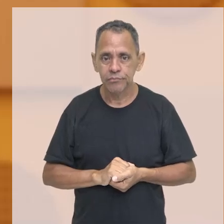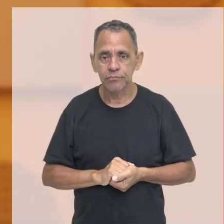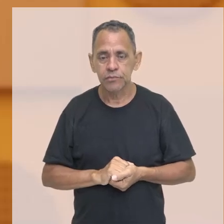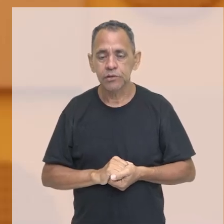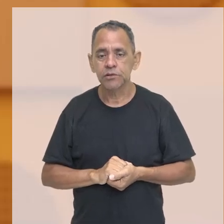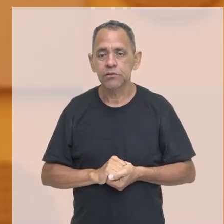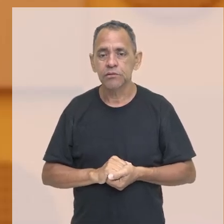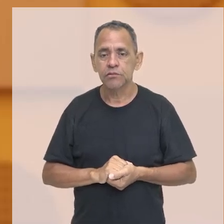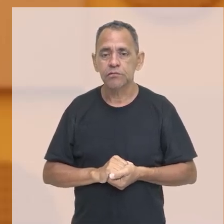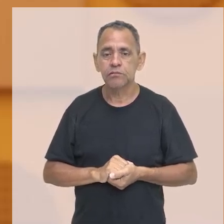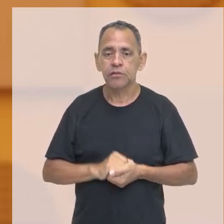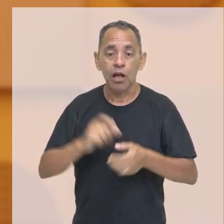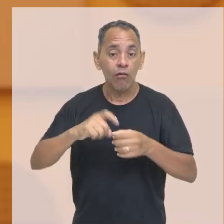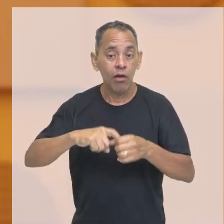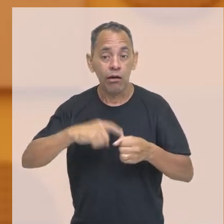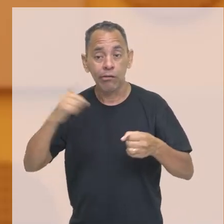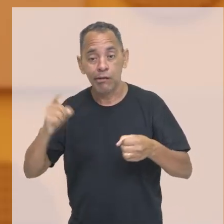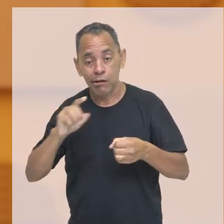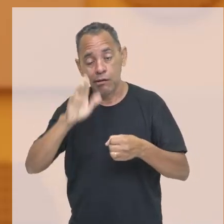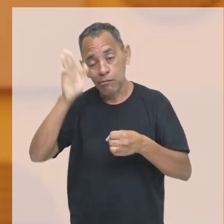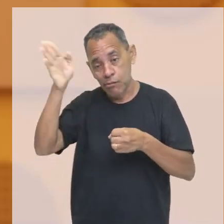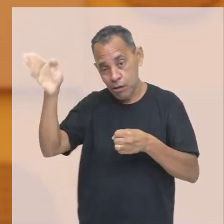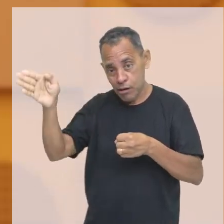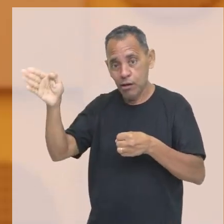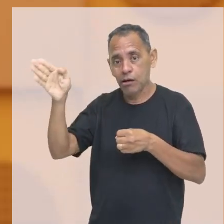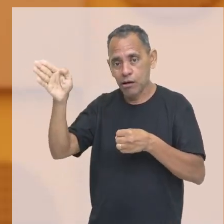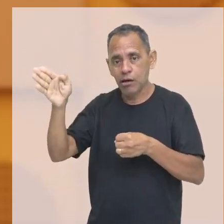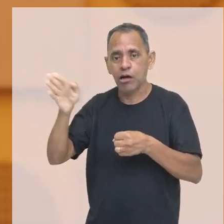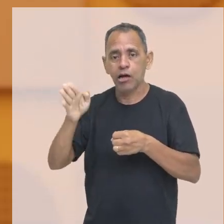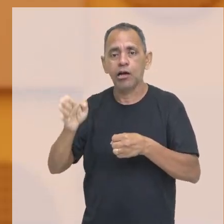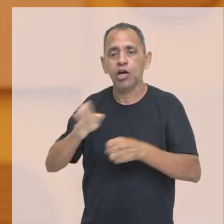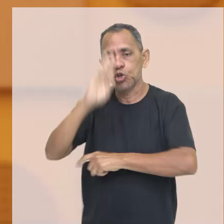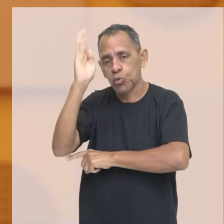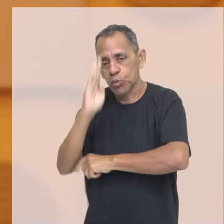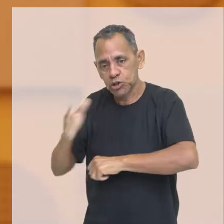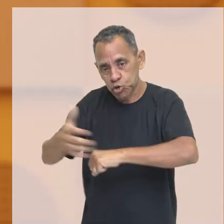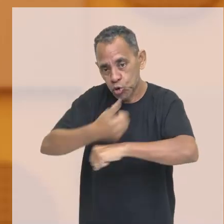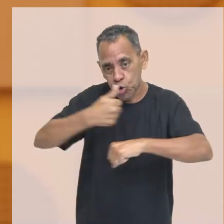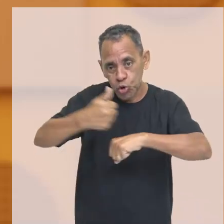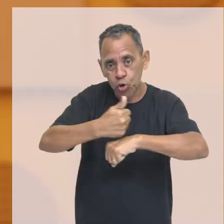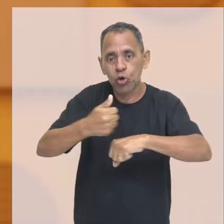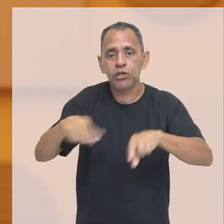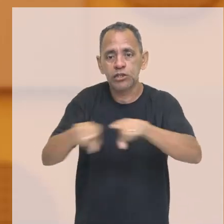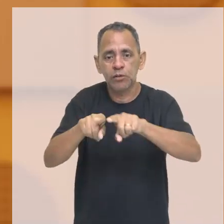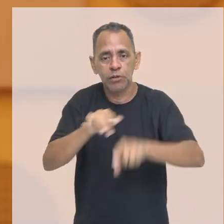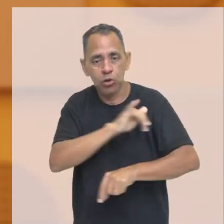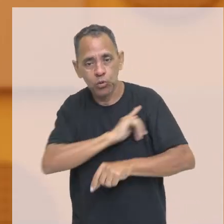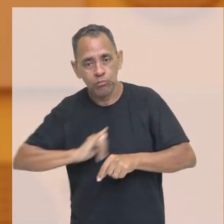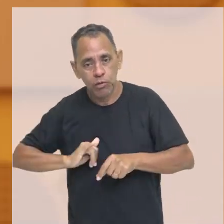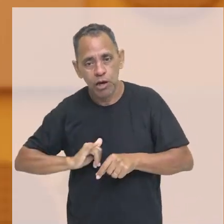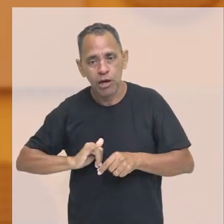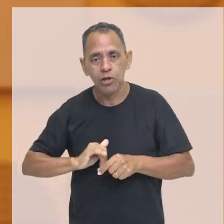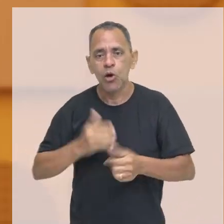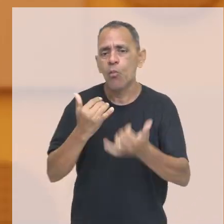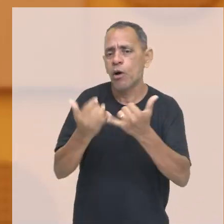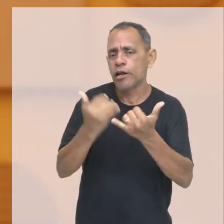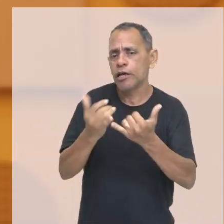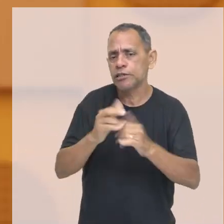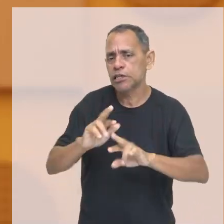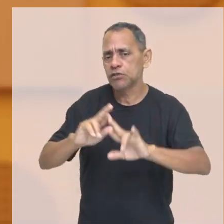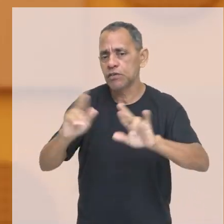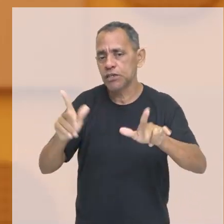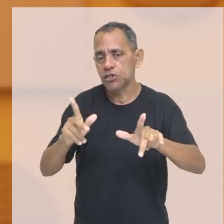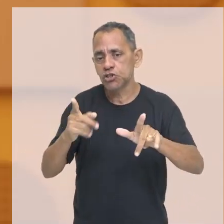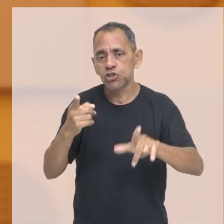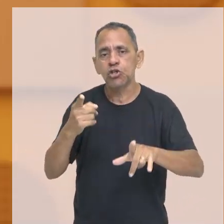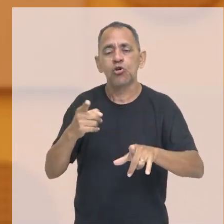colônia, Brasil Império, e voltando aqui para a ditadura militar, aconteceu exatamente a mesma coisa. Aqui, o que